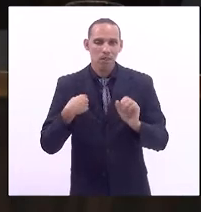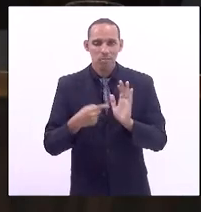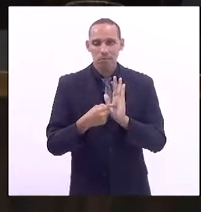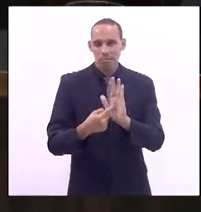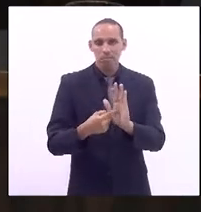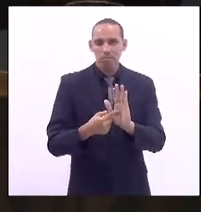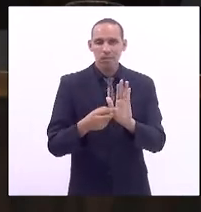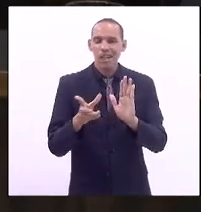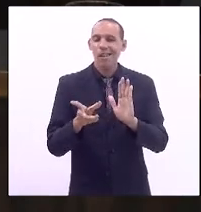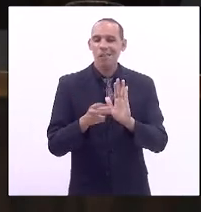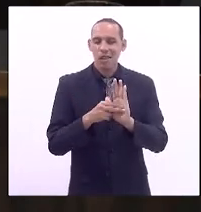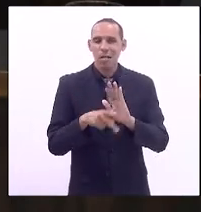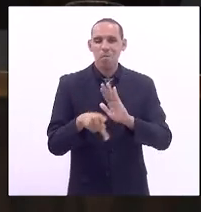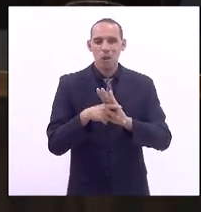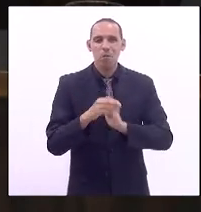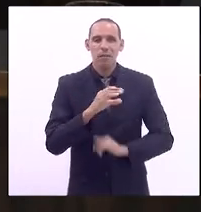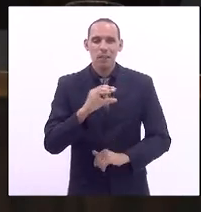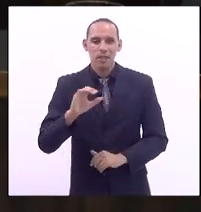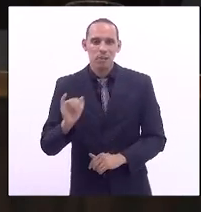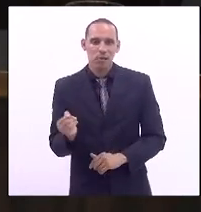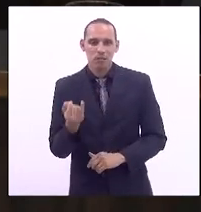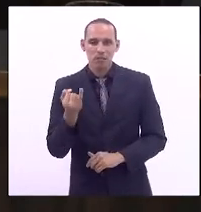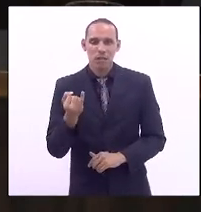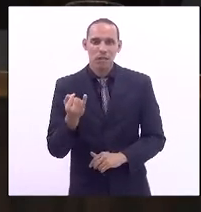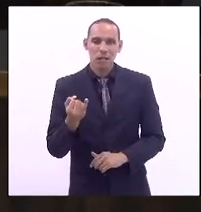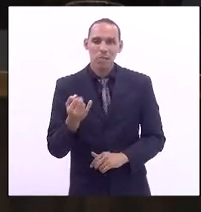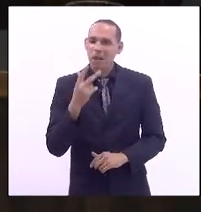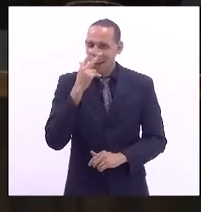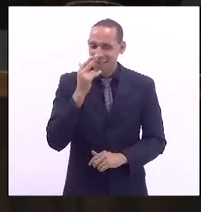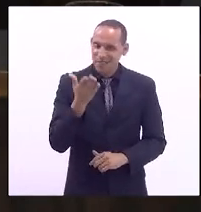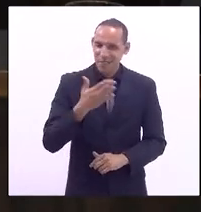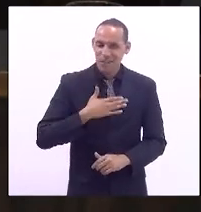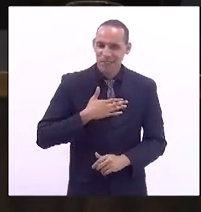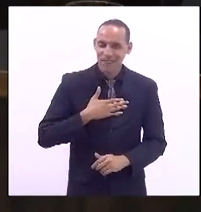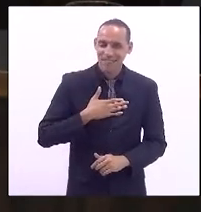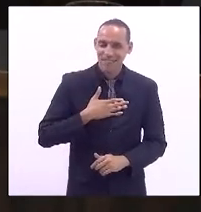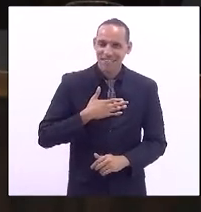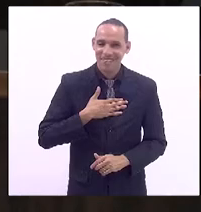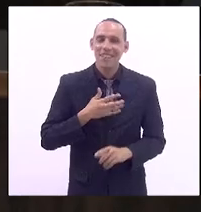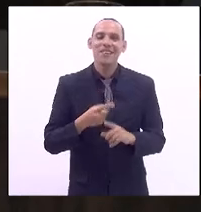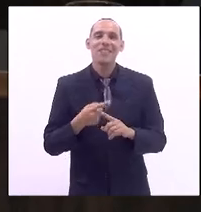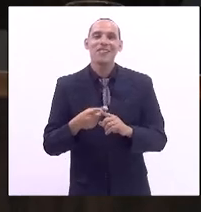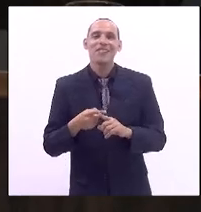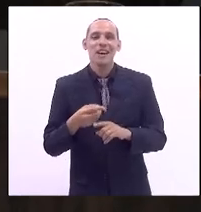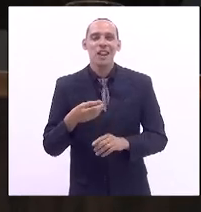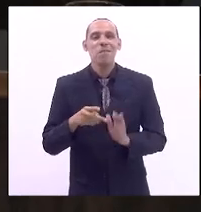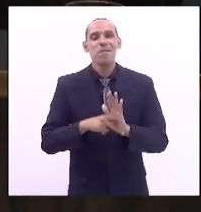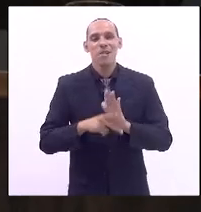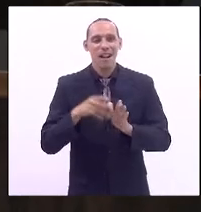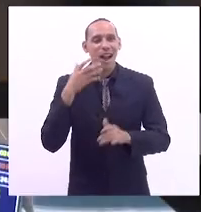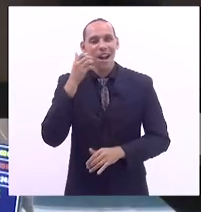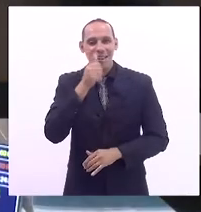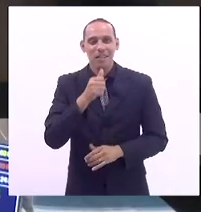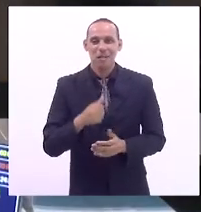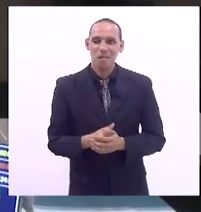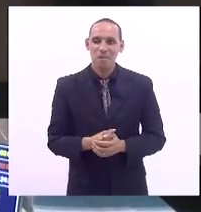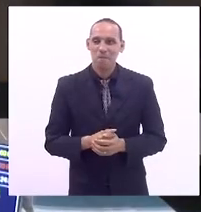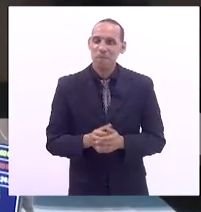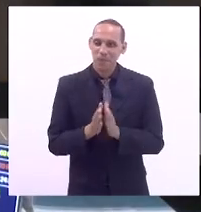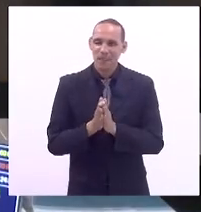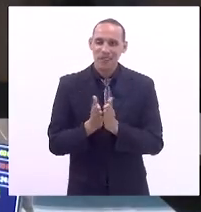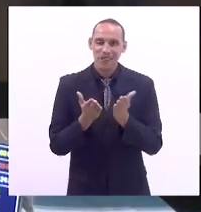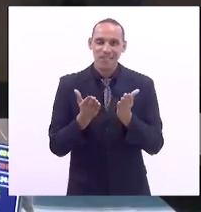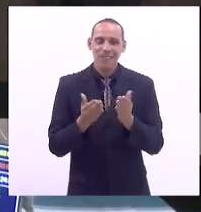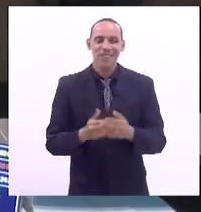eu apresentei via emendas pela comissão de concessão Justiça parece que você não está gostoso é isso que salvou o projeto e por